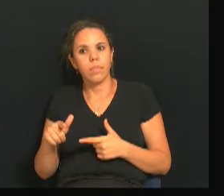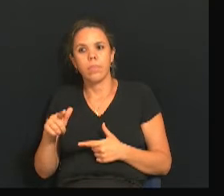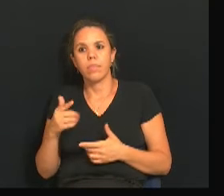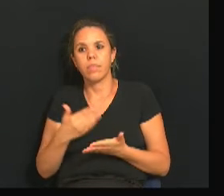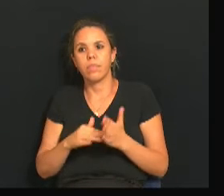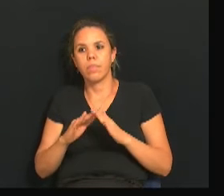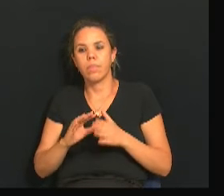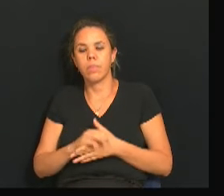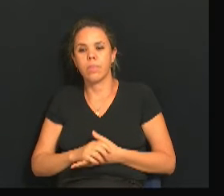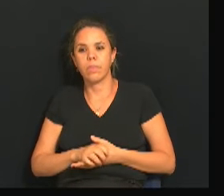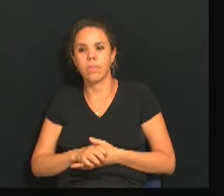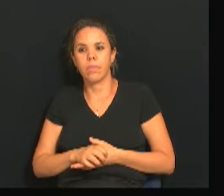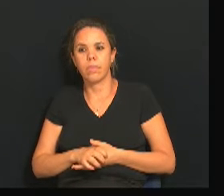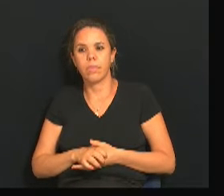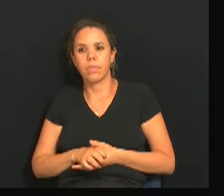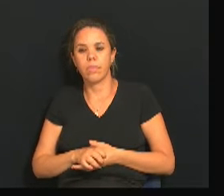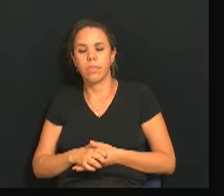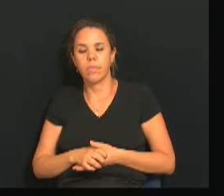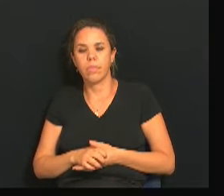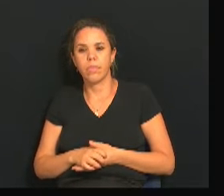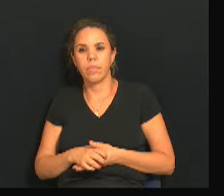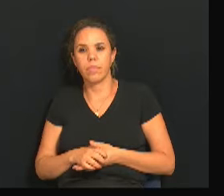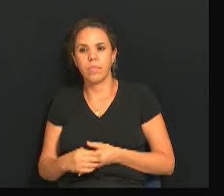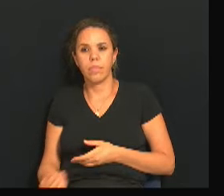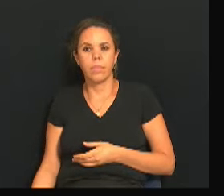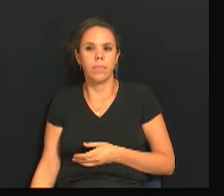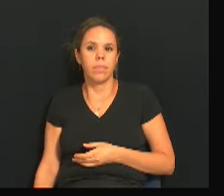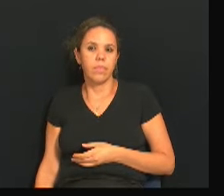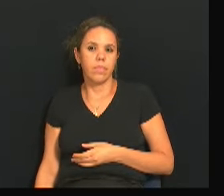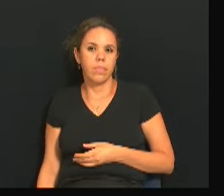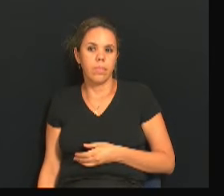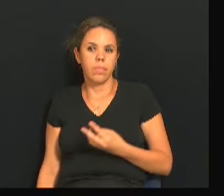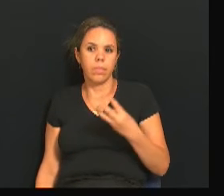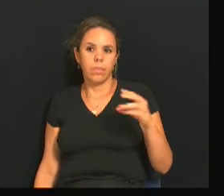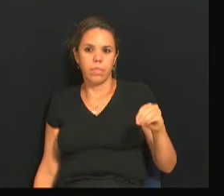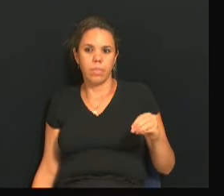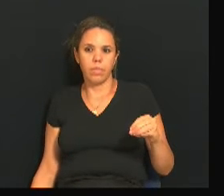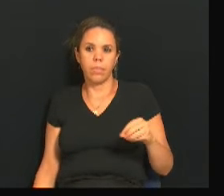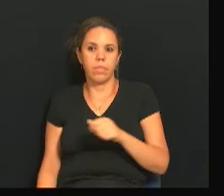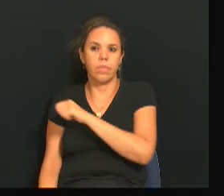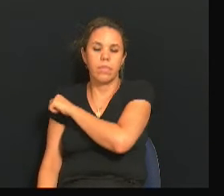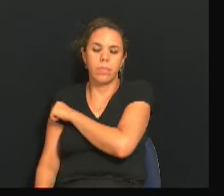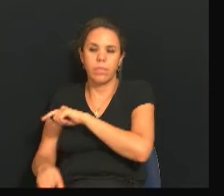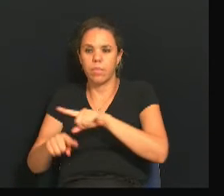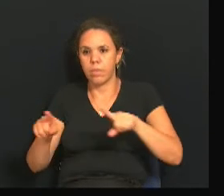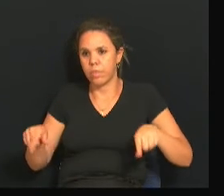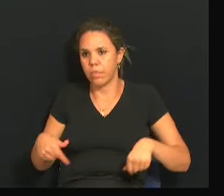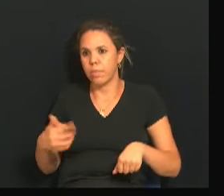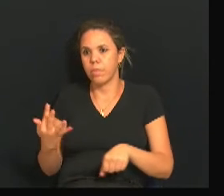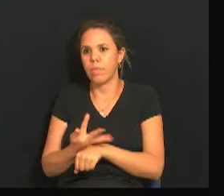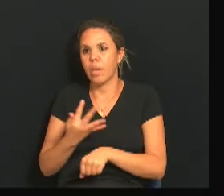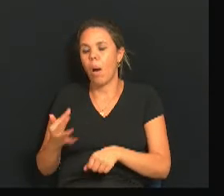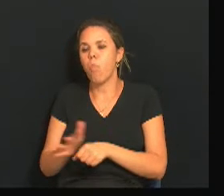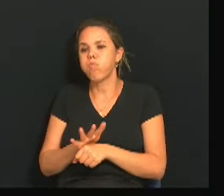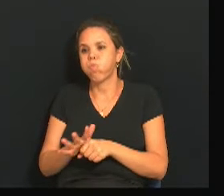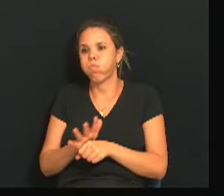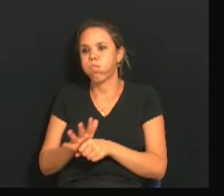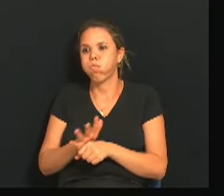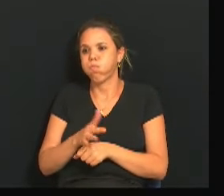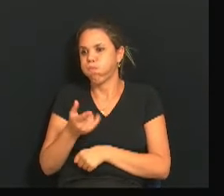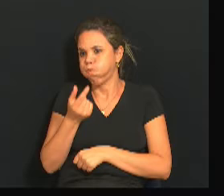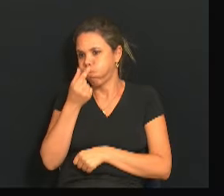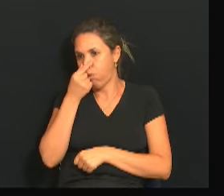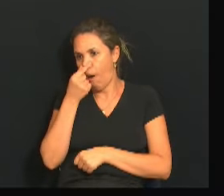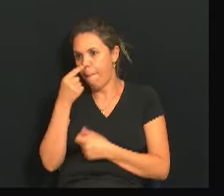escolas da cidade de mais de 30 alunos por sala. Então, assim, está flagrante a necessidade da gente